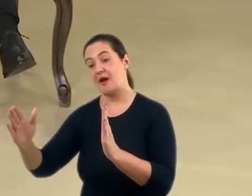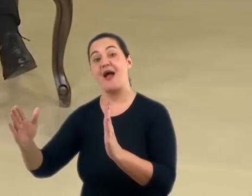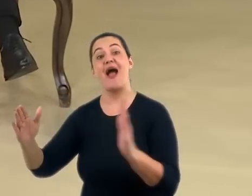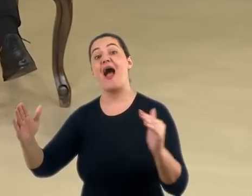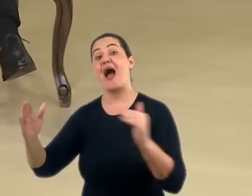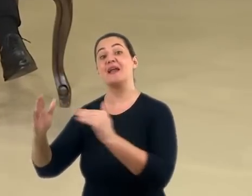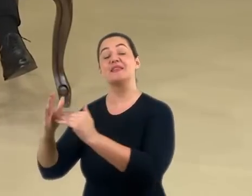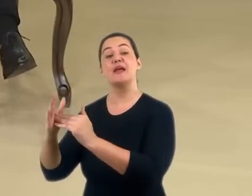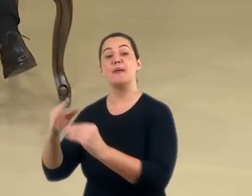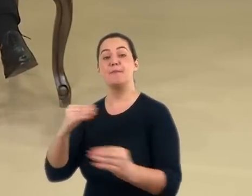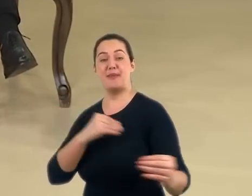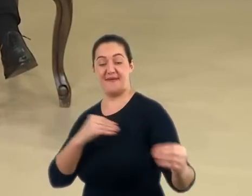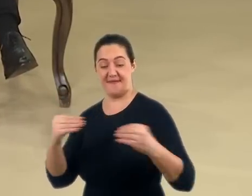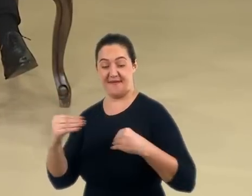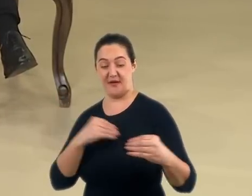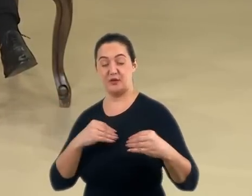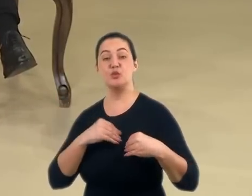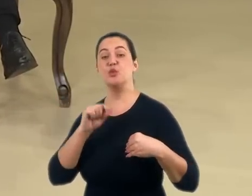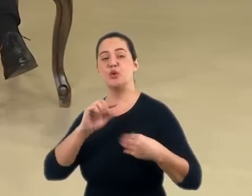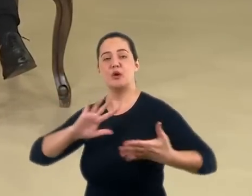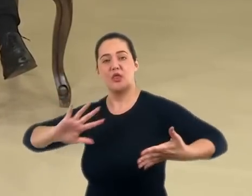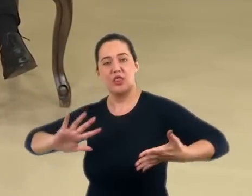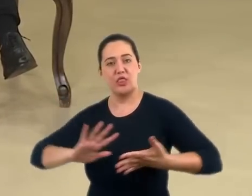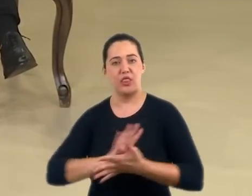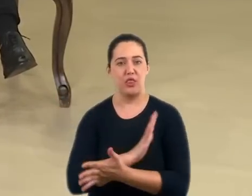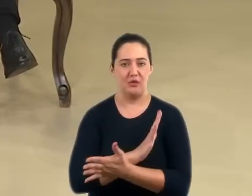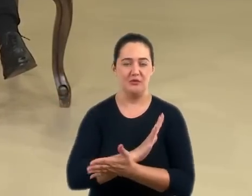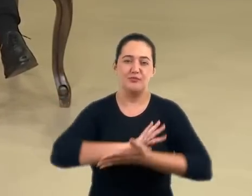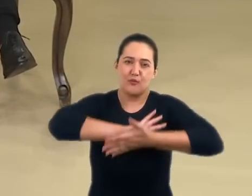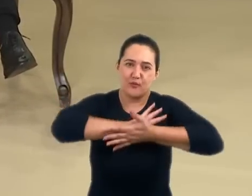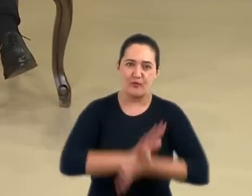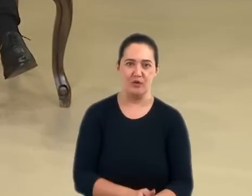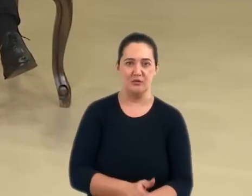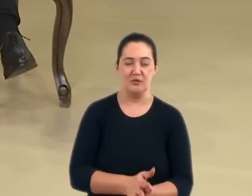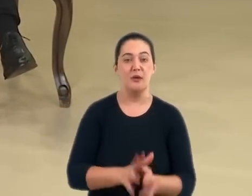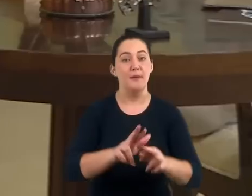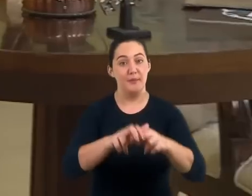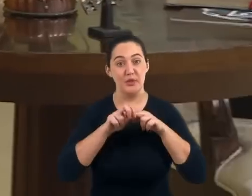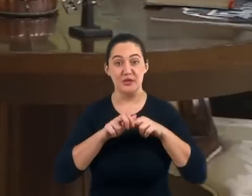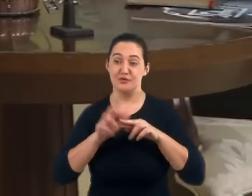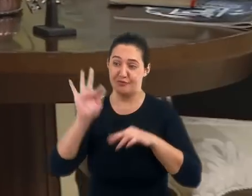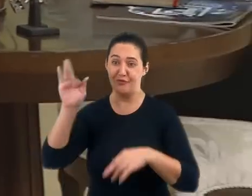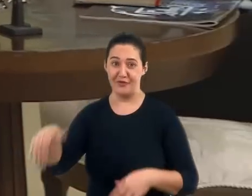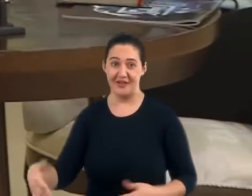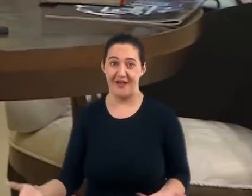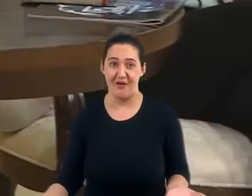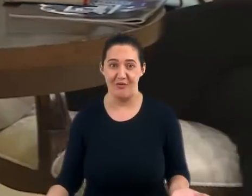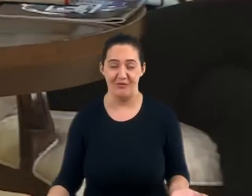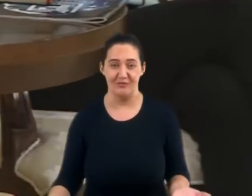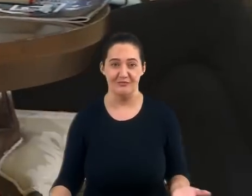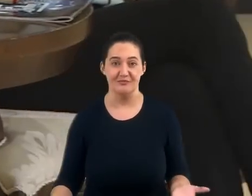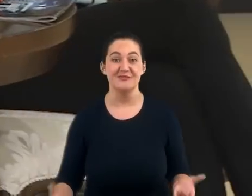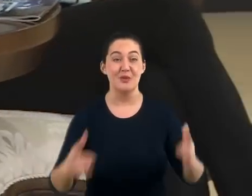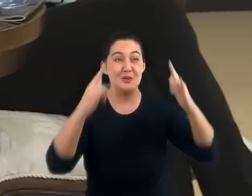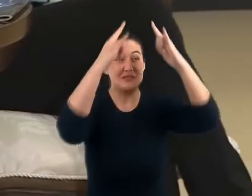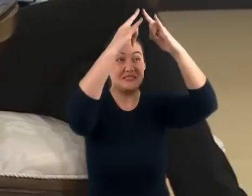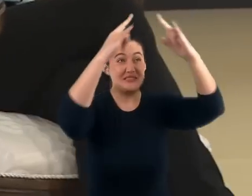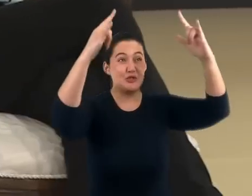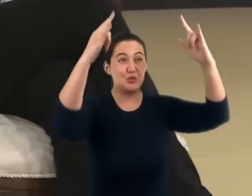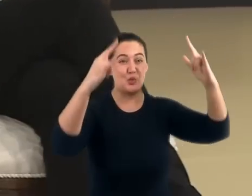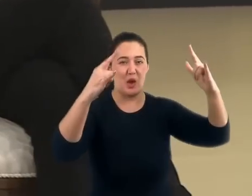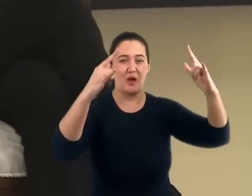para sempre retirado da terra, para sempre excluído, portanto, no juízo final. O santuário celestial, portanto, como eu falei,